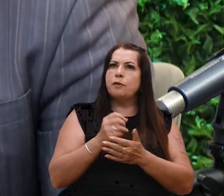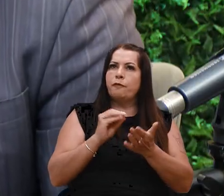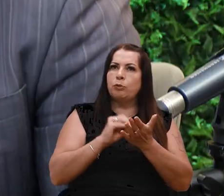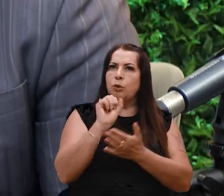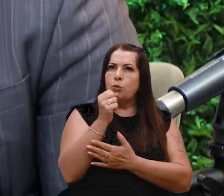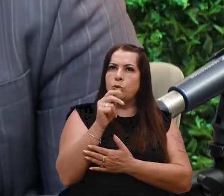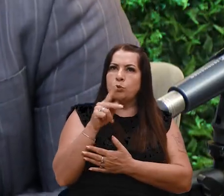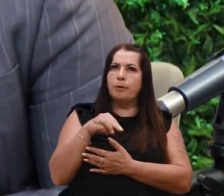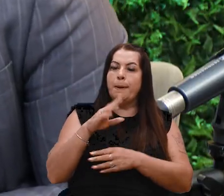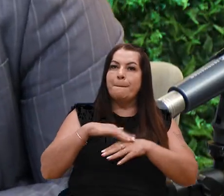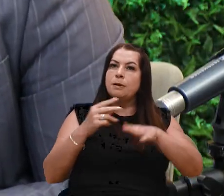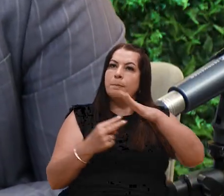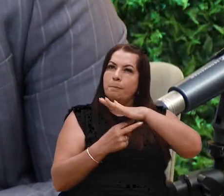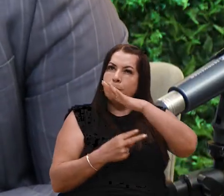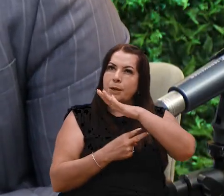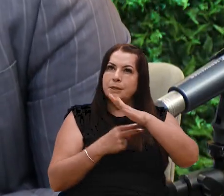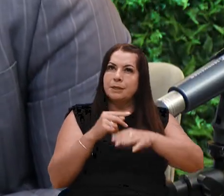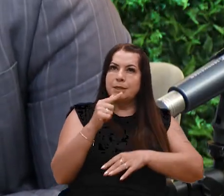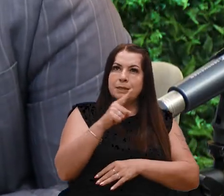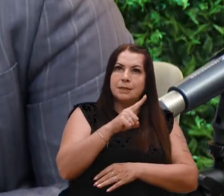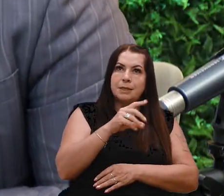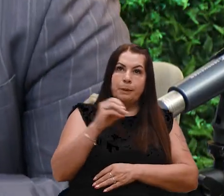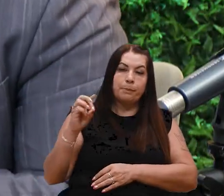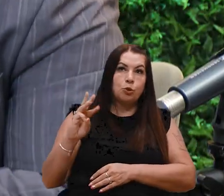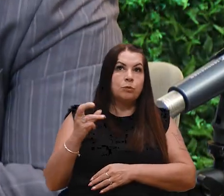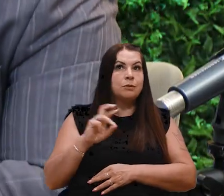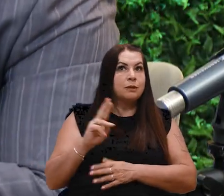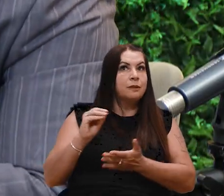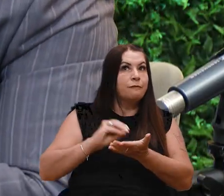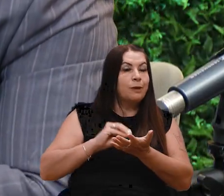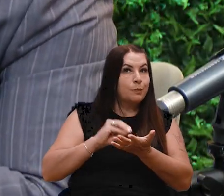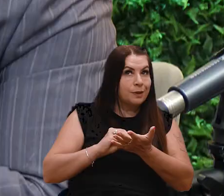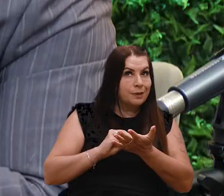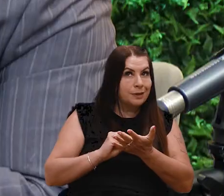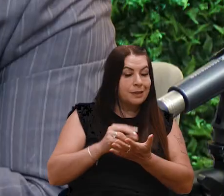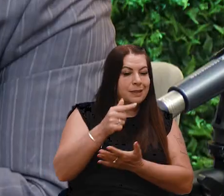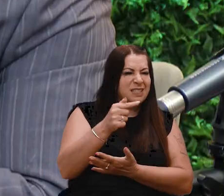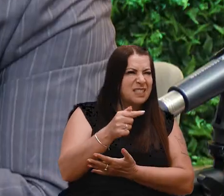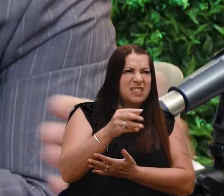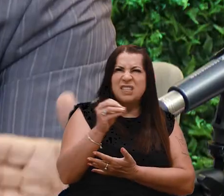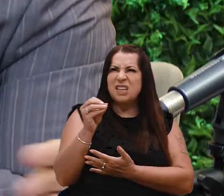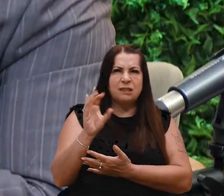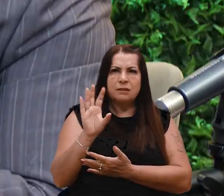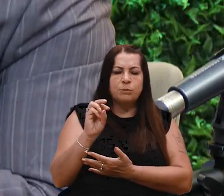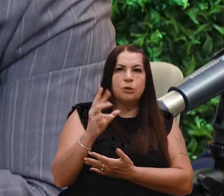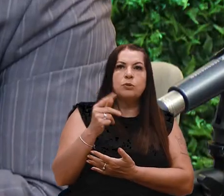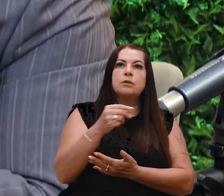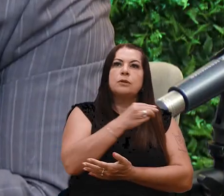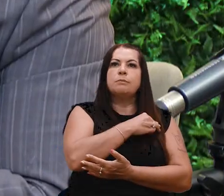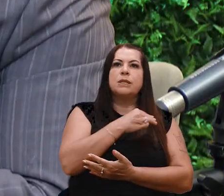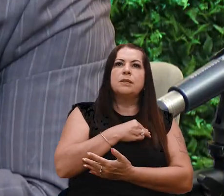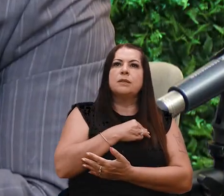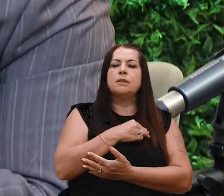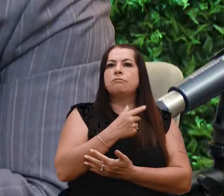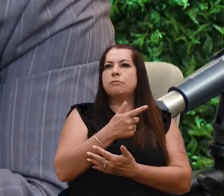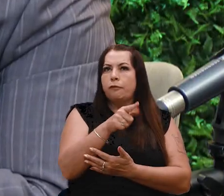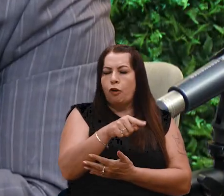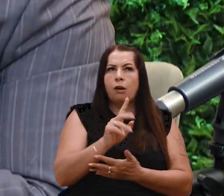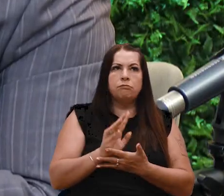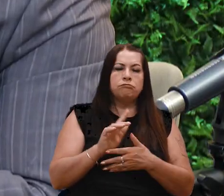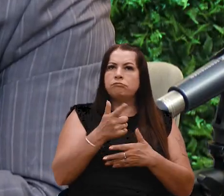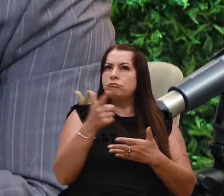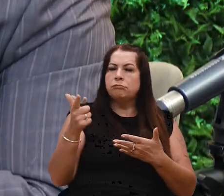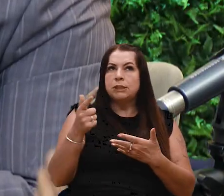essa ponte, precisa em torno de 100 milhões de reais. Então estava faltando 70 e poucos milhões. O ministro foi lá, ele não tinha